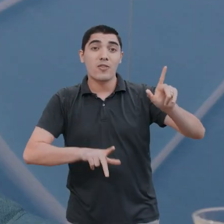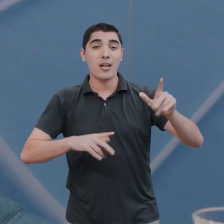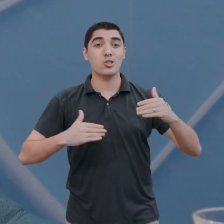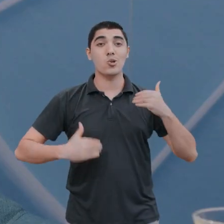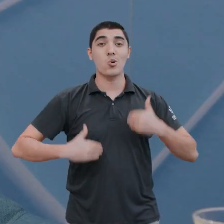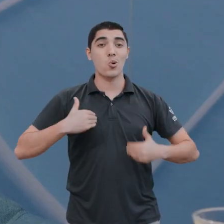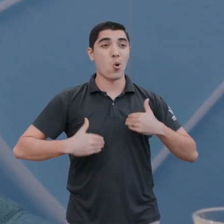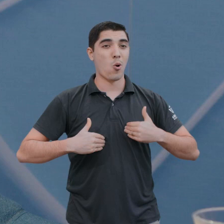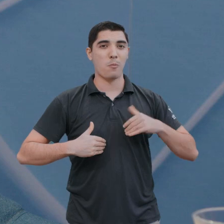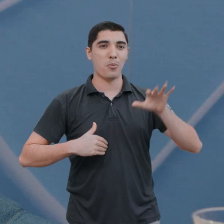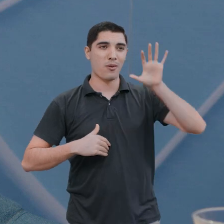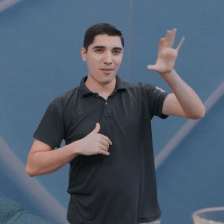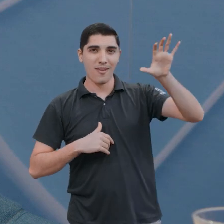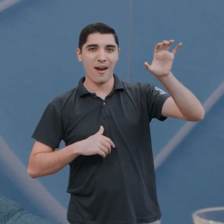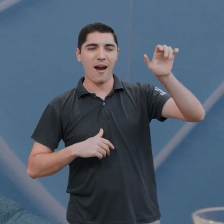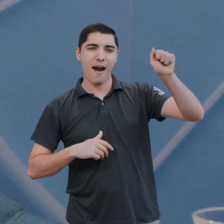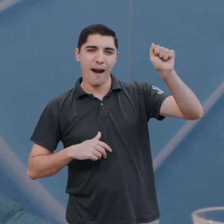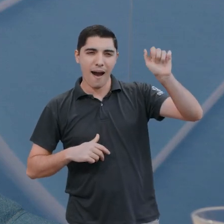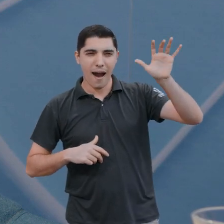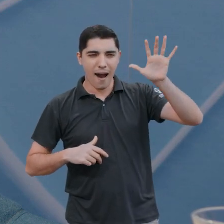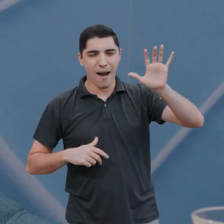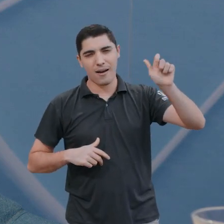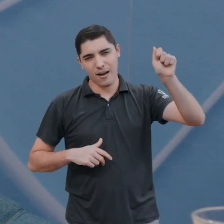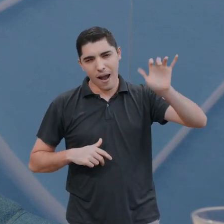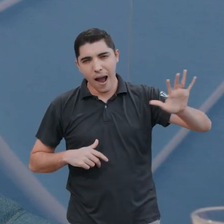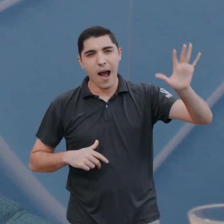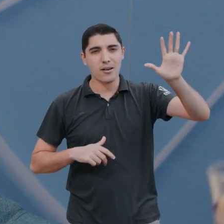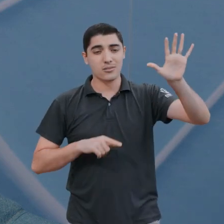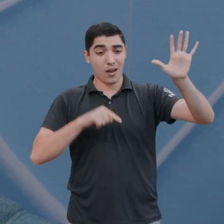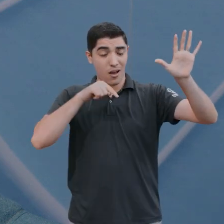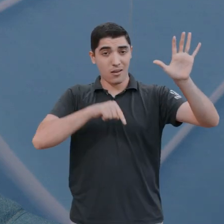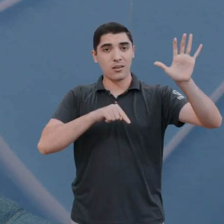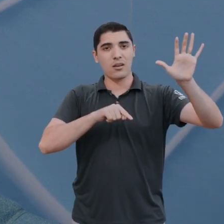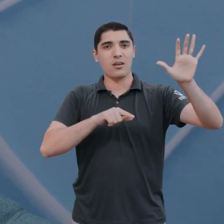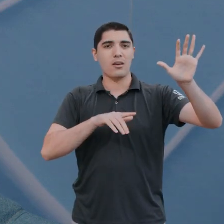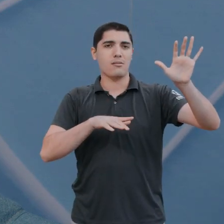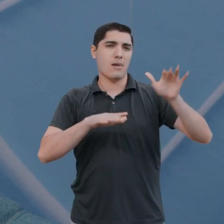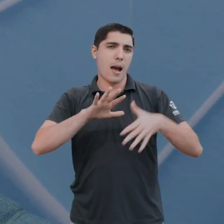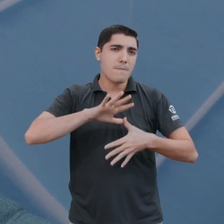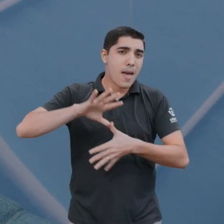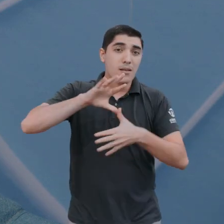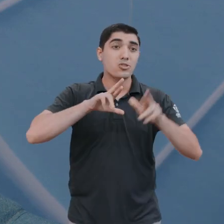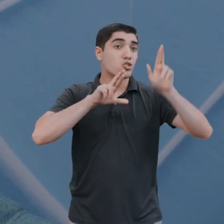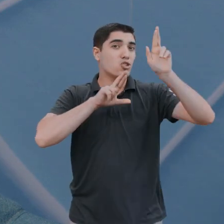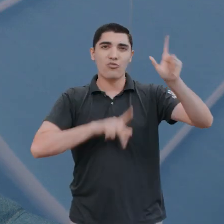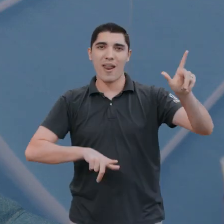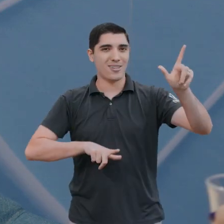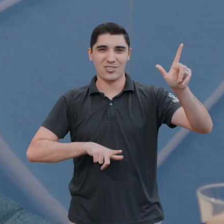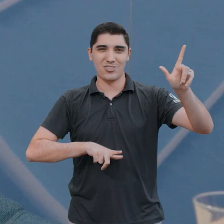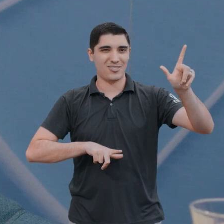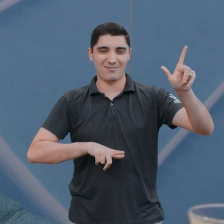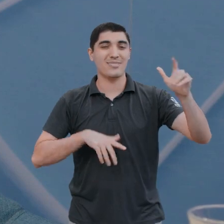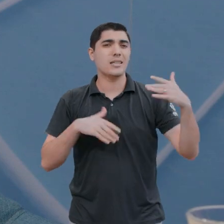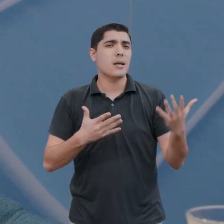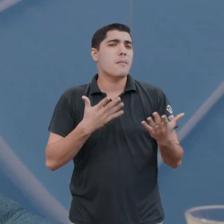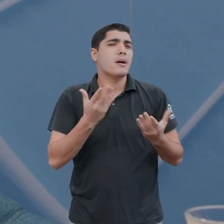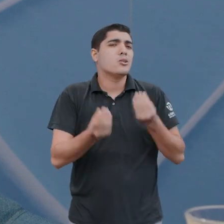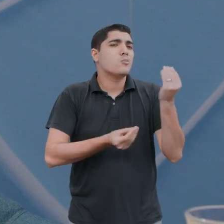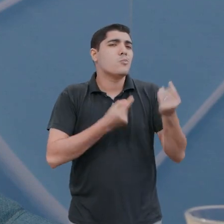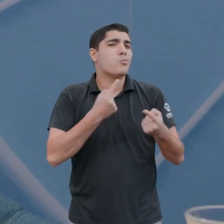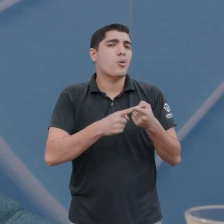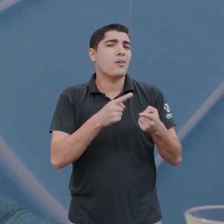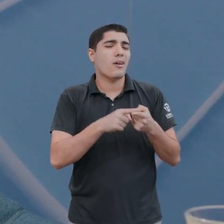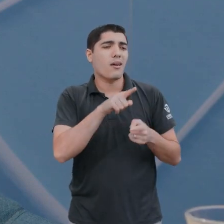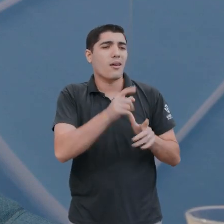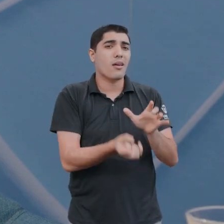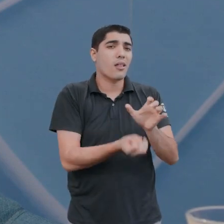diferentes das pessoas ocidentais. Então, não é uma coisa muito pensada, porque onde vende isso, da